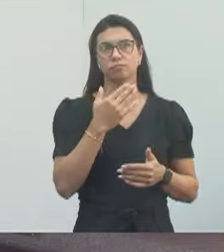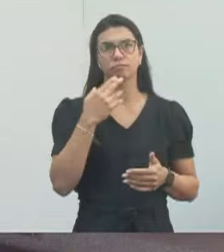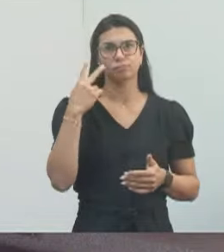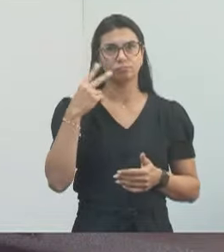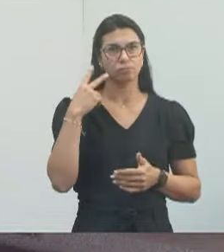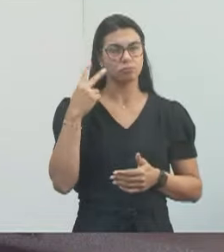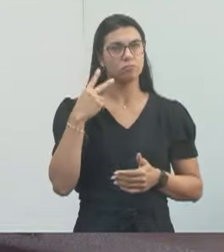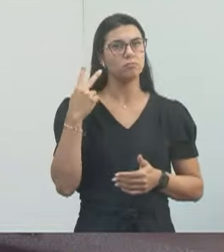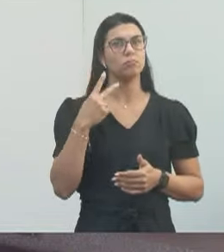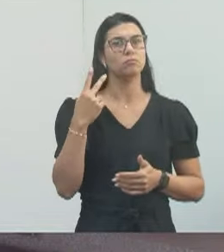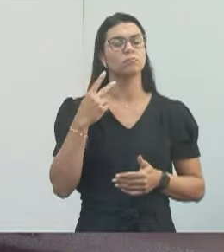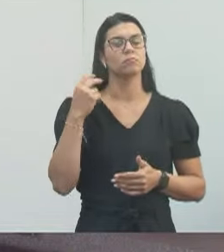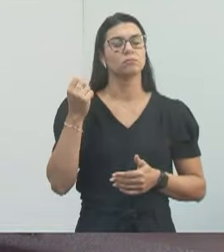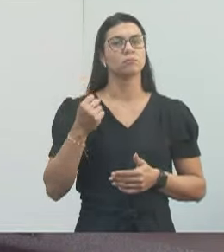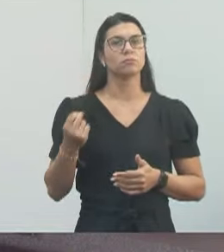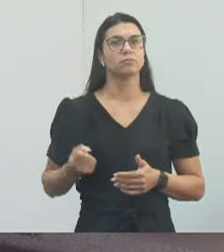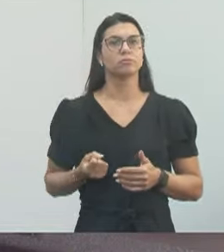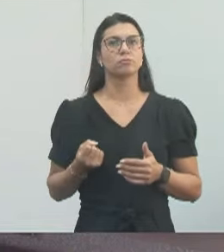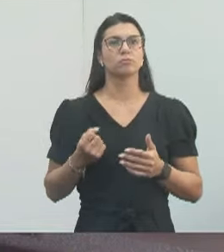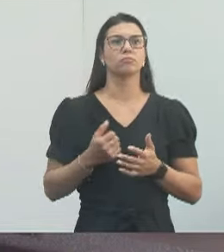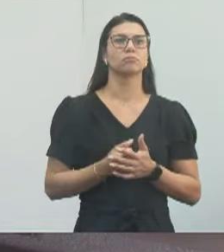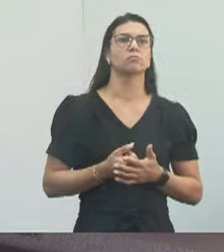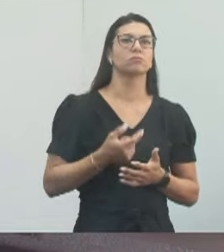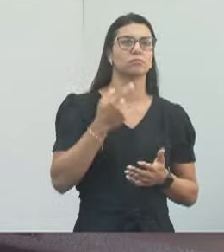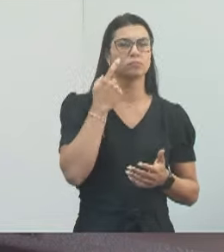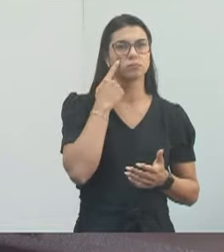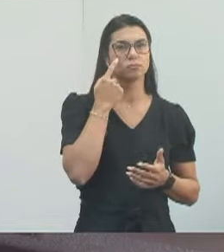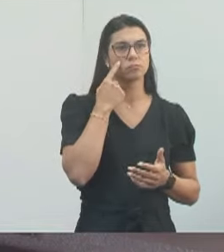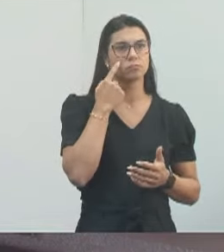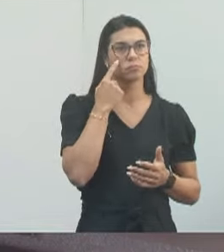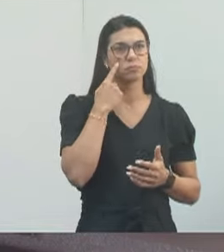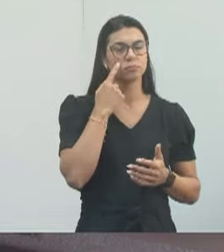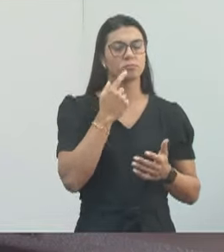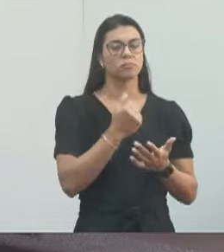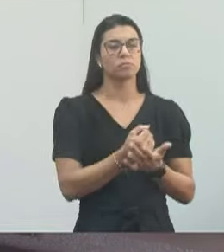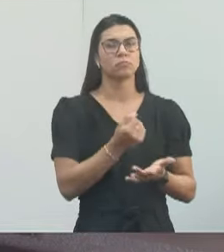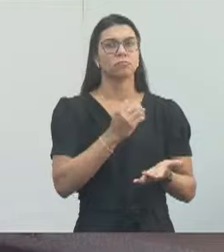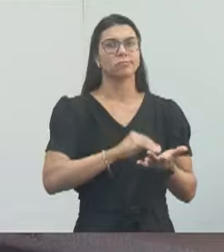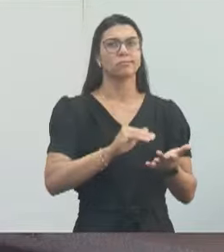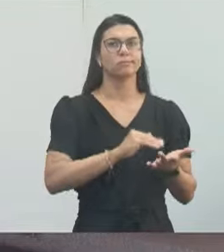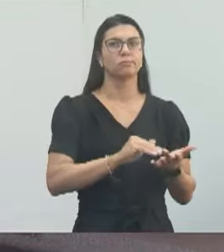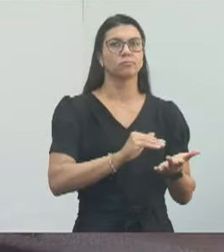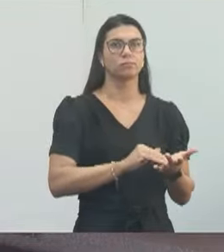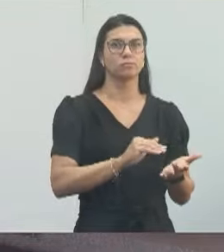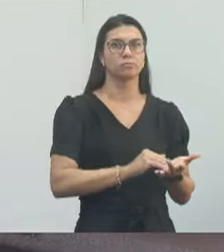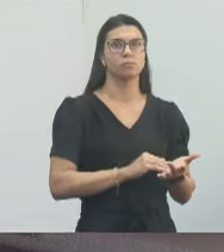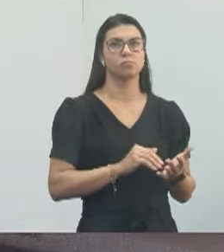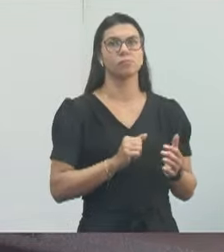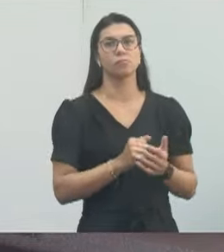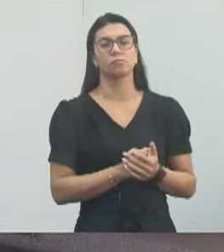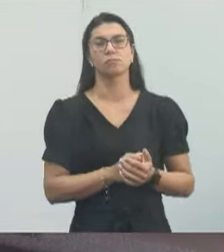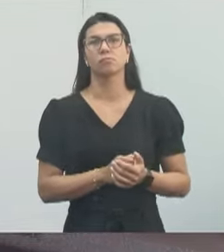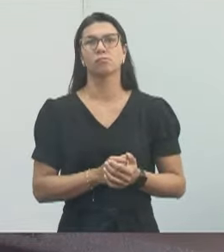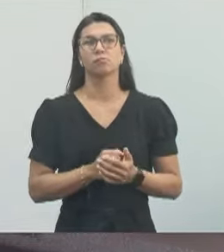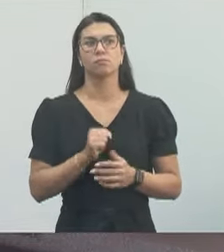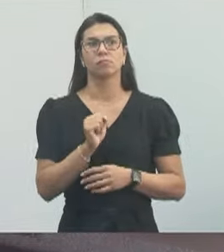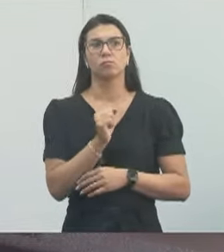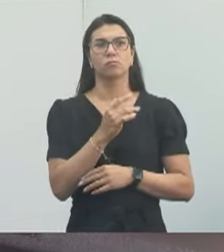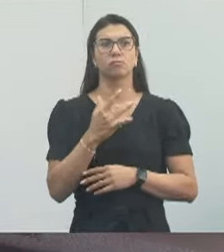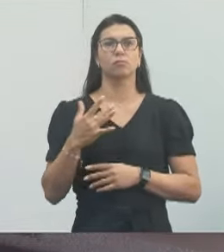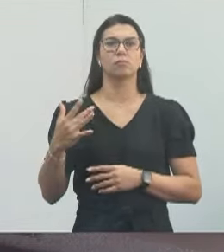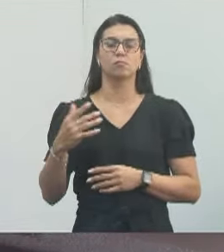mediante de preve agendamento compareça à secretaria do meio ambiente para acessar informações